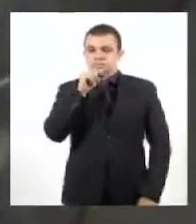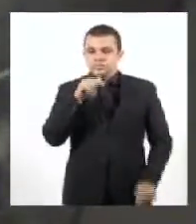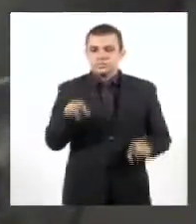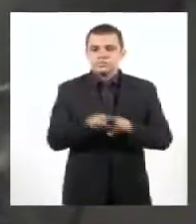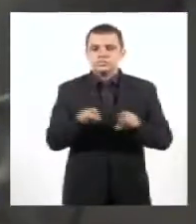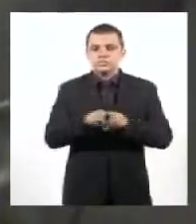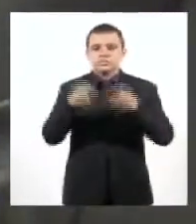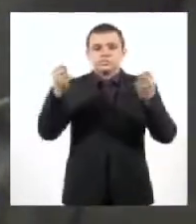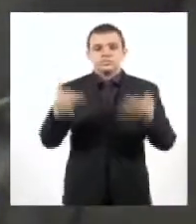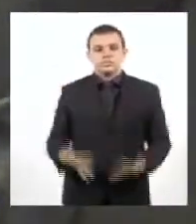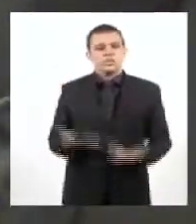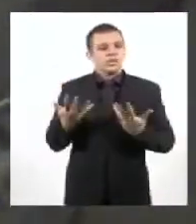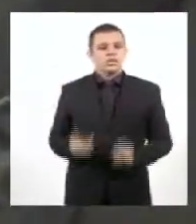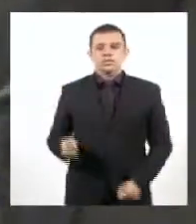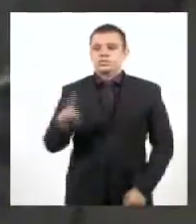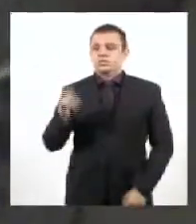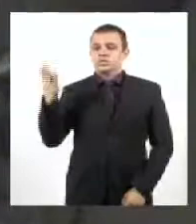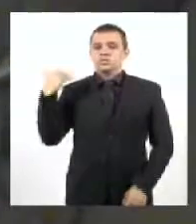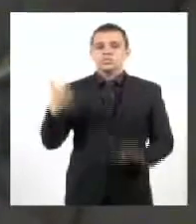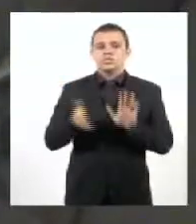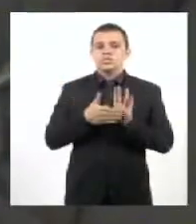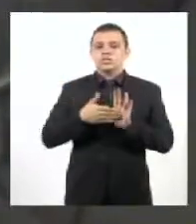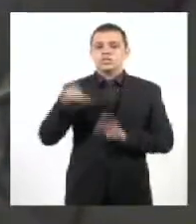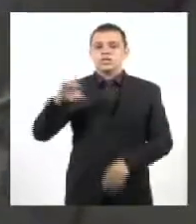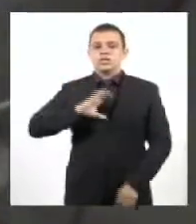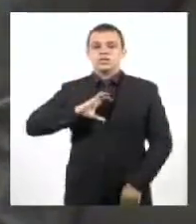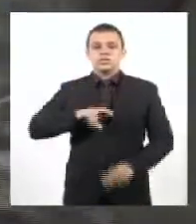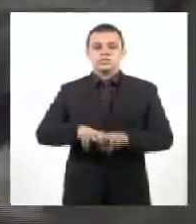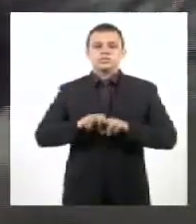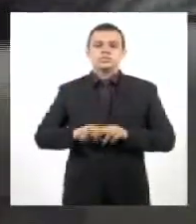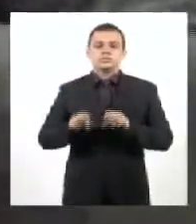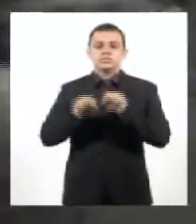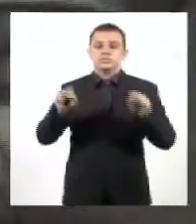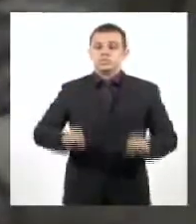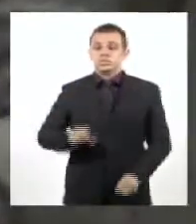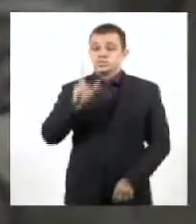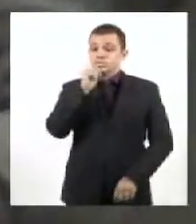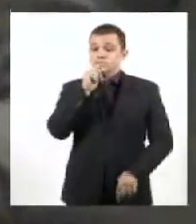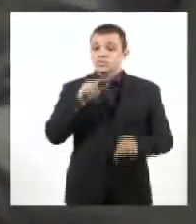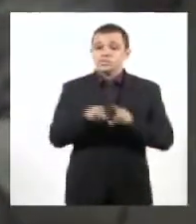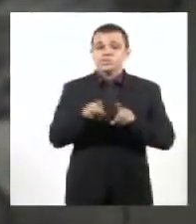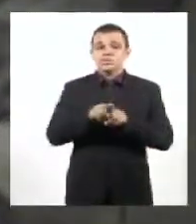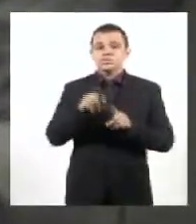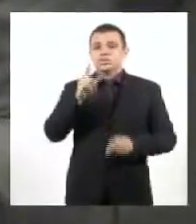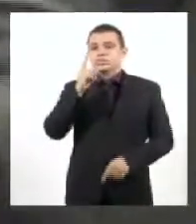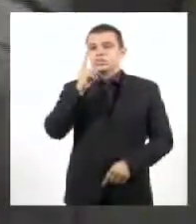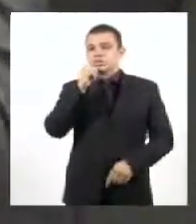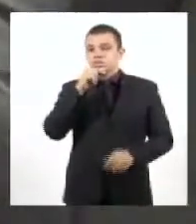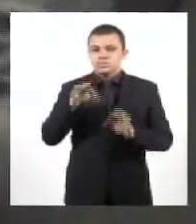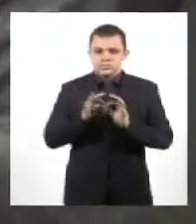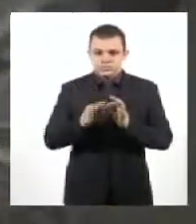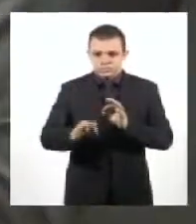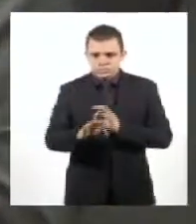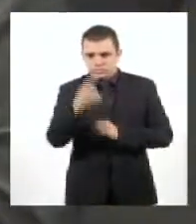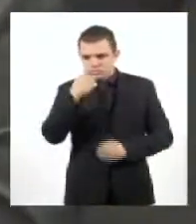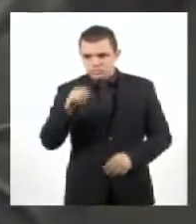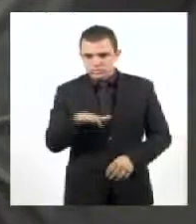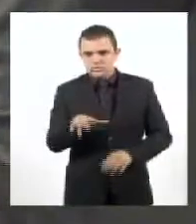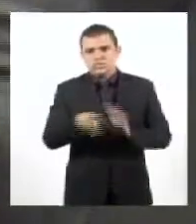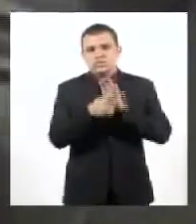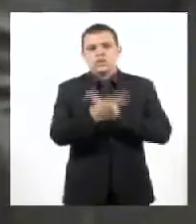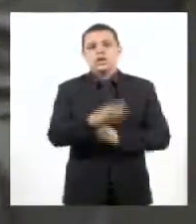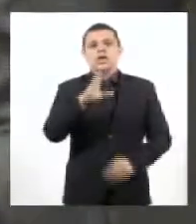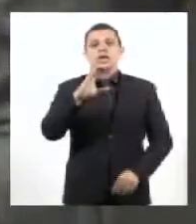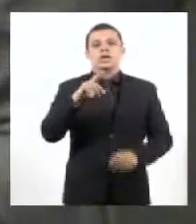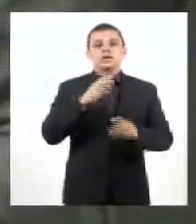aceitou a proposta que lhe fizeram em Caxias, porque o sistema de água e esgoto de Caxias funciona muito bem e Vossa Excelência está correto quando tem esse pensamento.